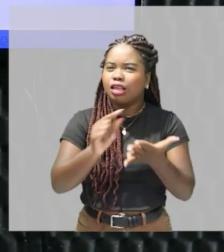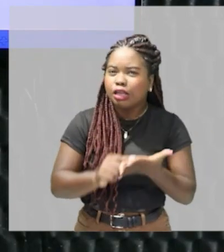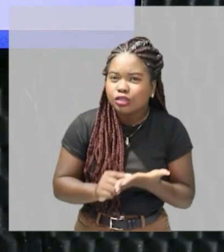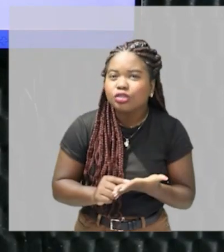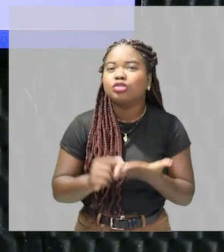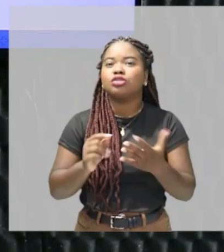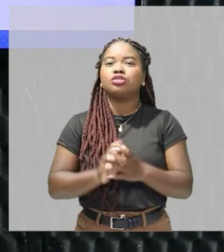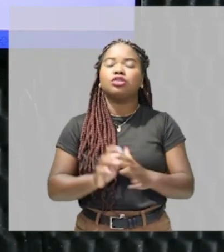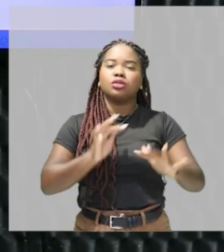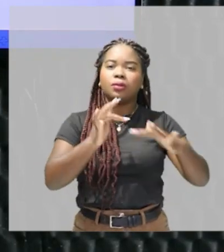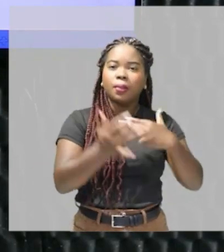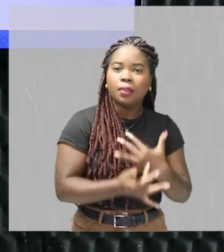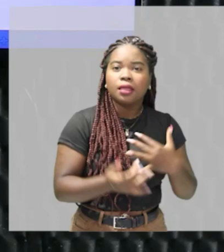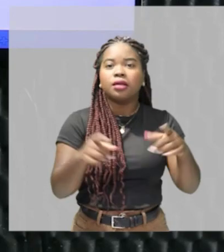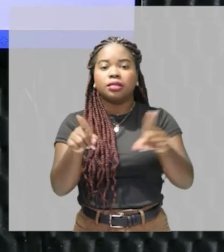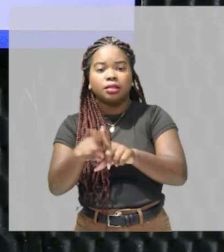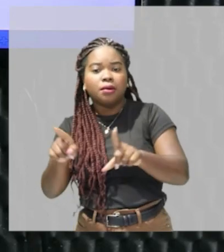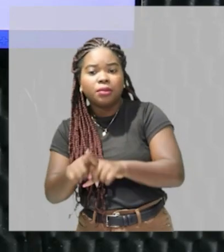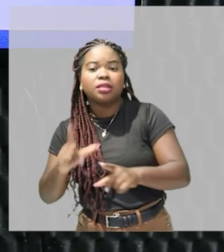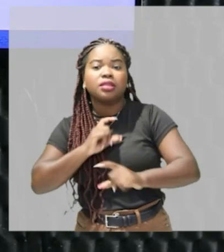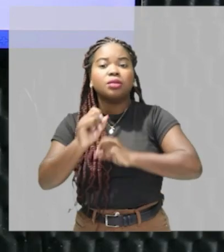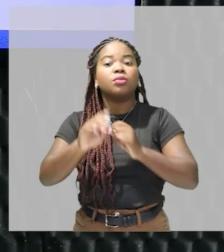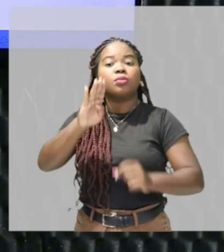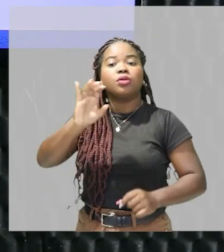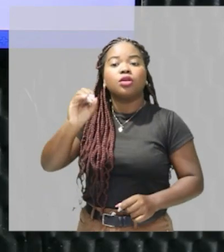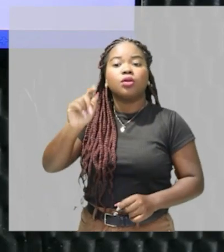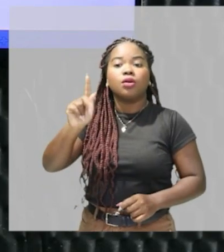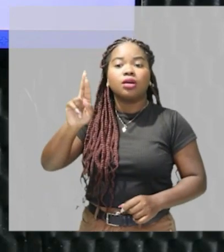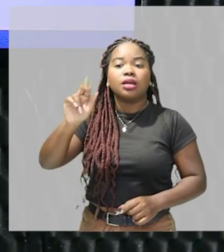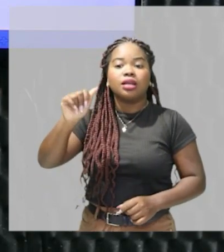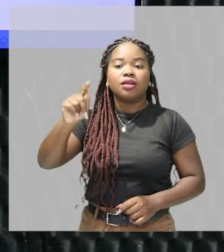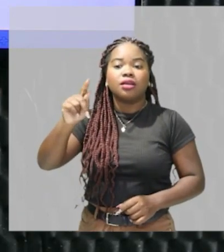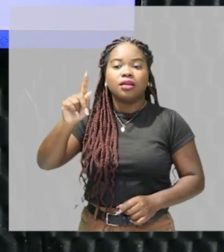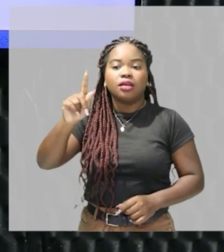online, biografias, textos ou